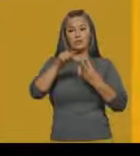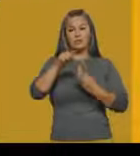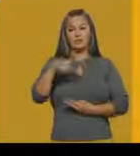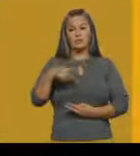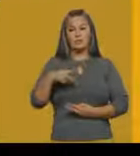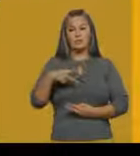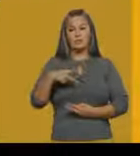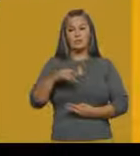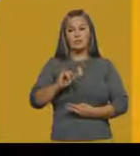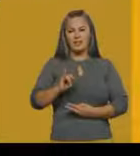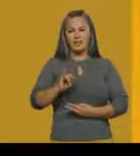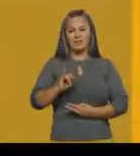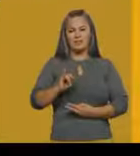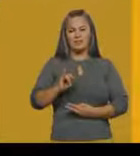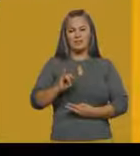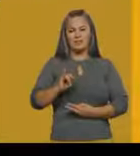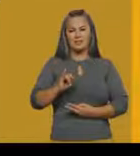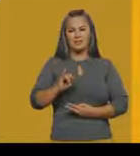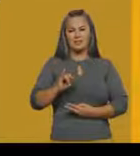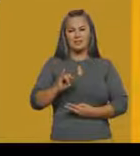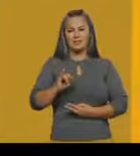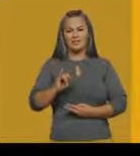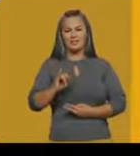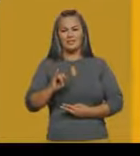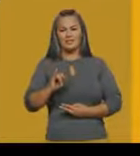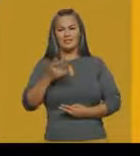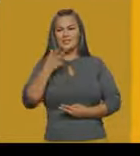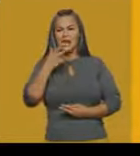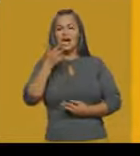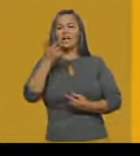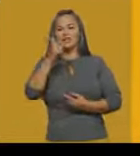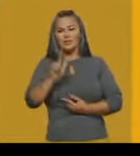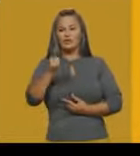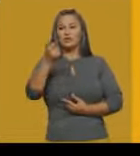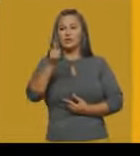pi. Dá para fazer até uma música. Pi.